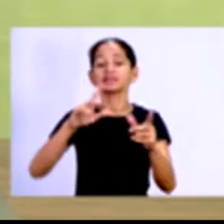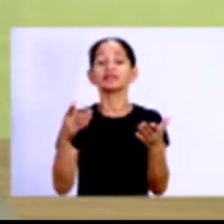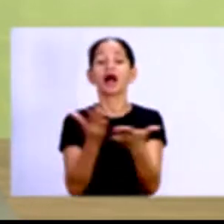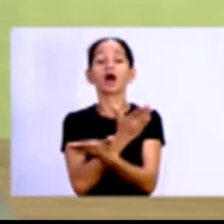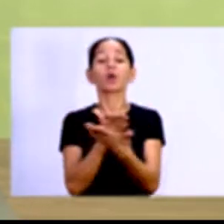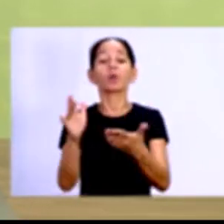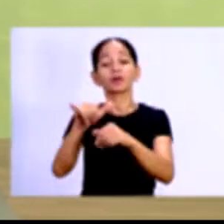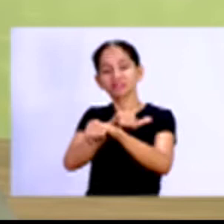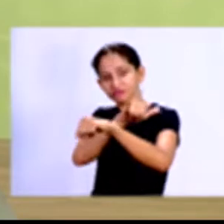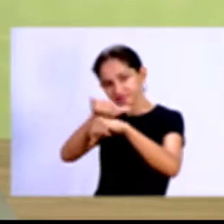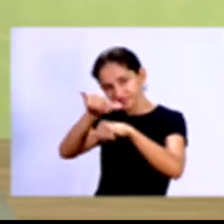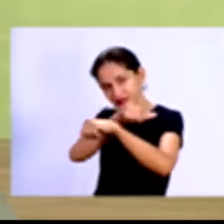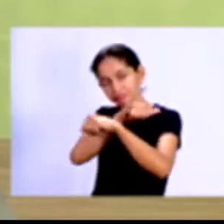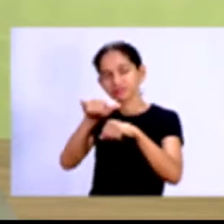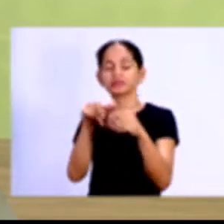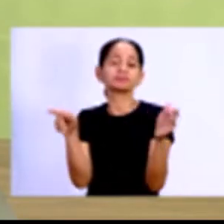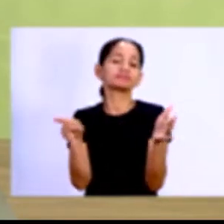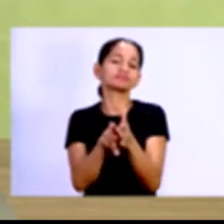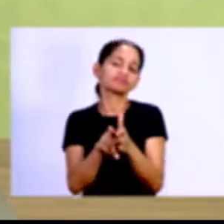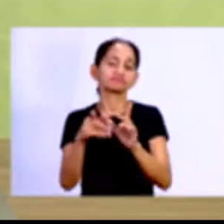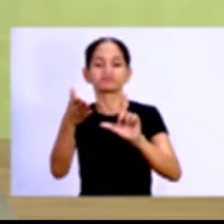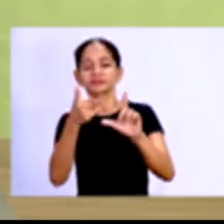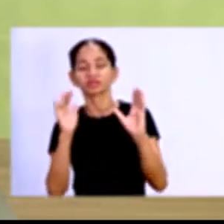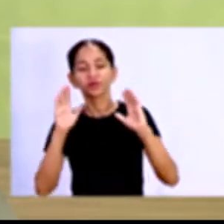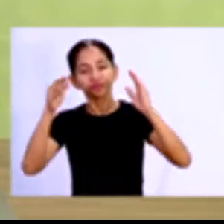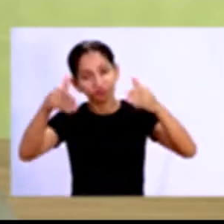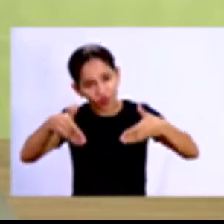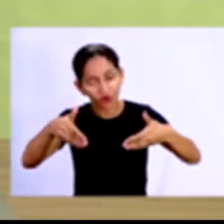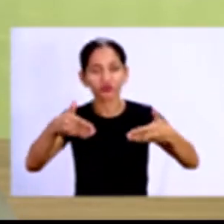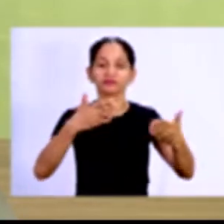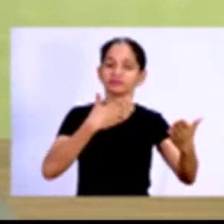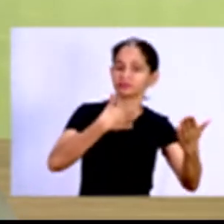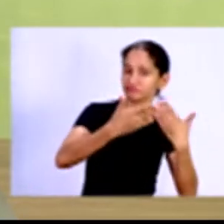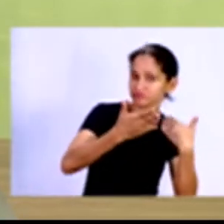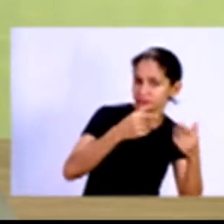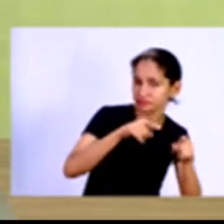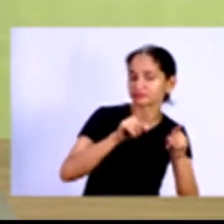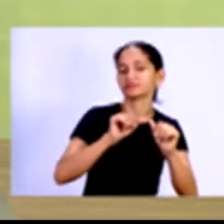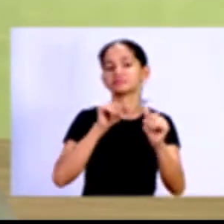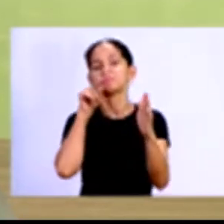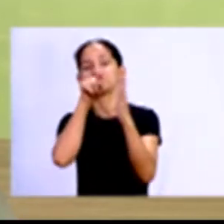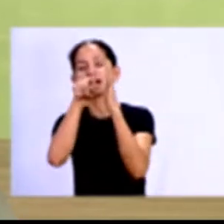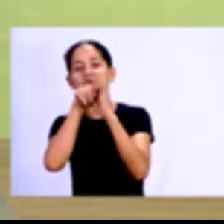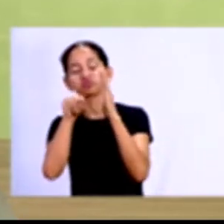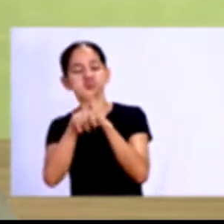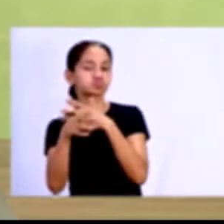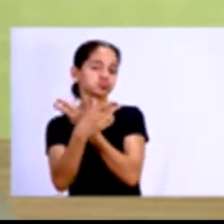ferramentas do nosso ambiente virtual. O fórum, o chat, questionário,